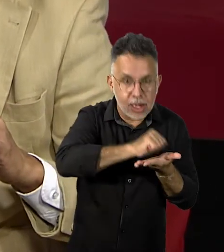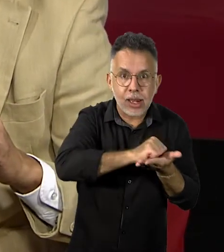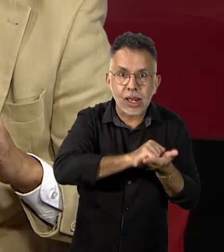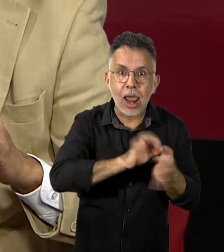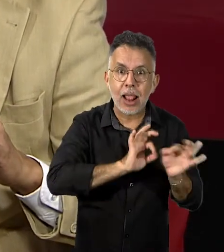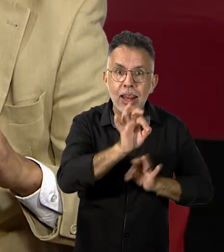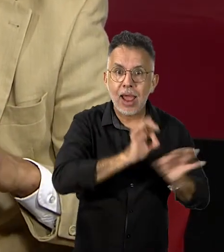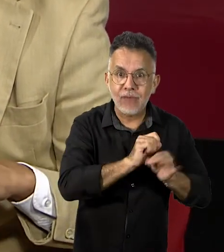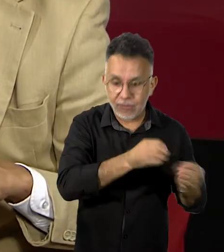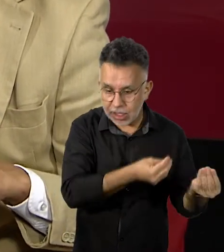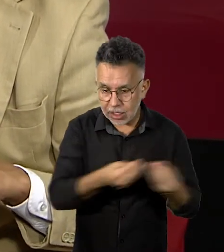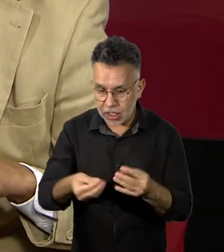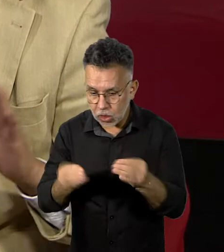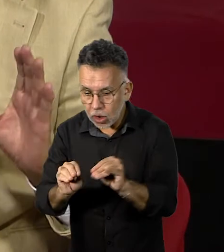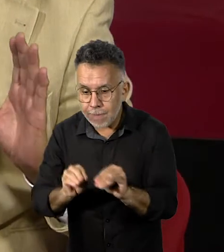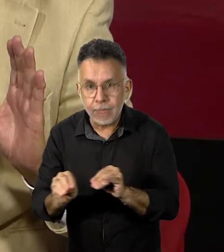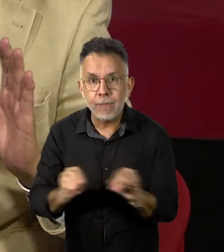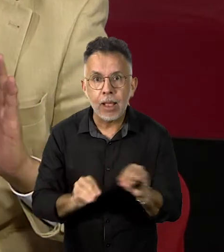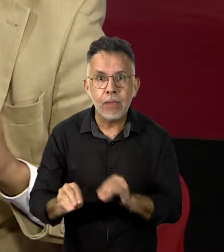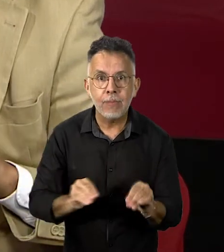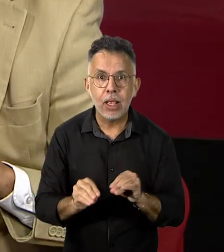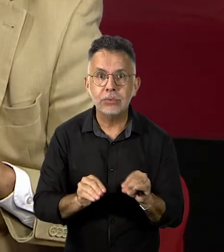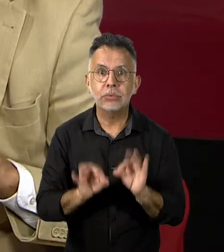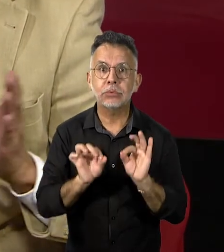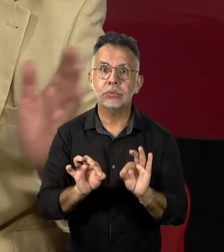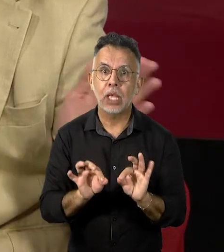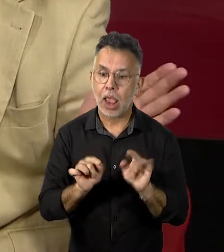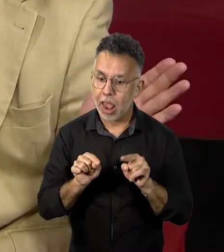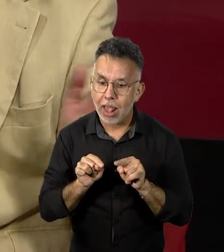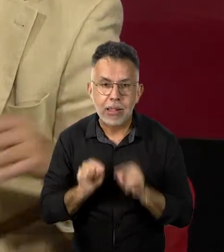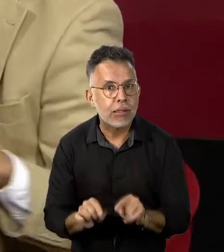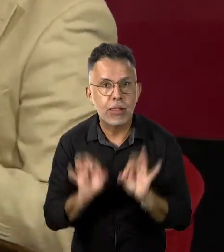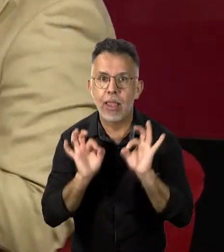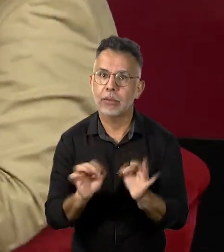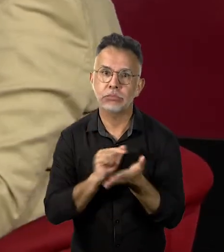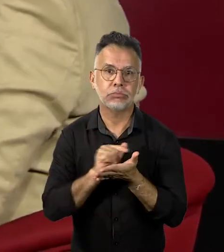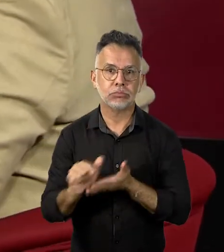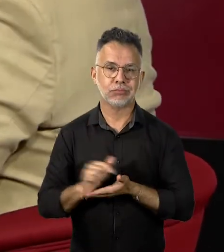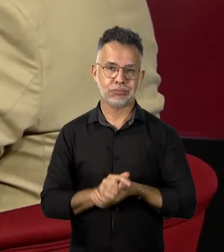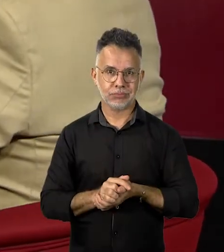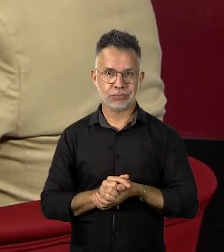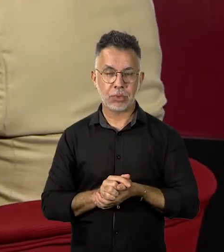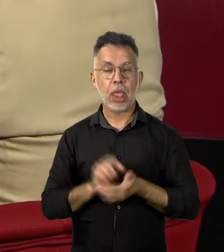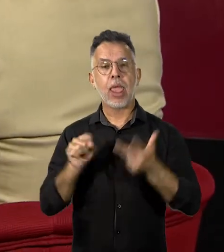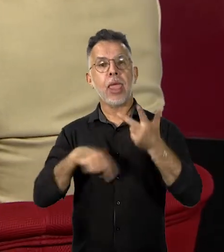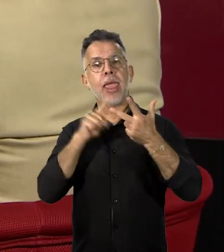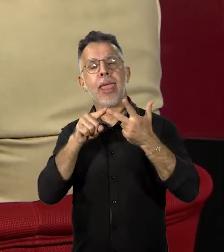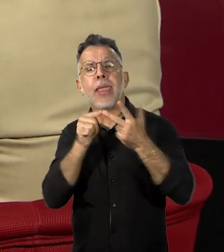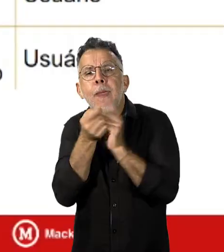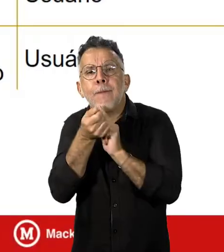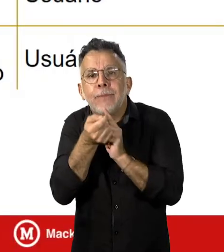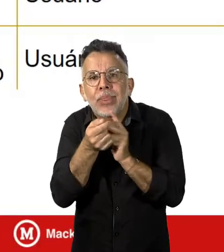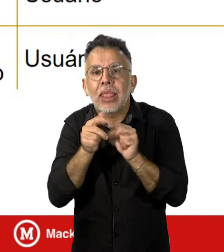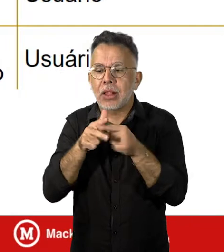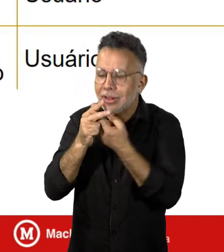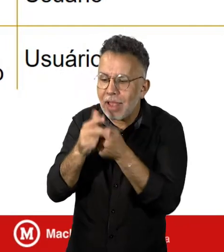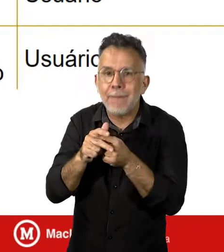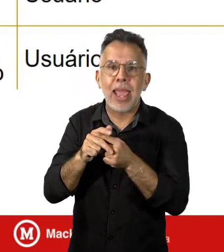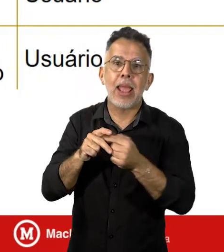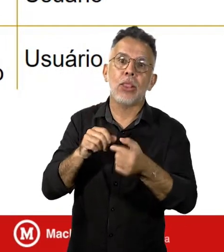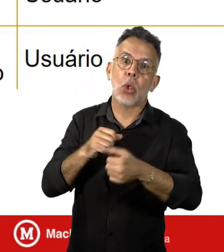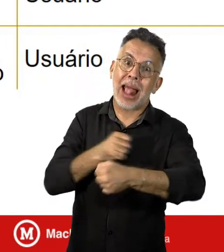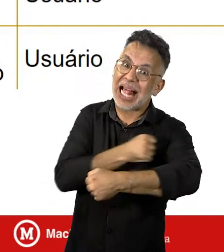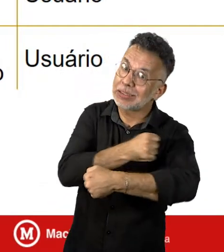teclas, punha de molho e trazia. Nem ao céu, nem ao mar. E o micro? São as ferramentas,